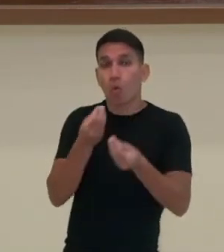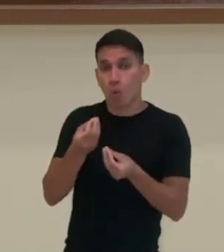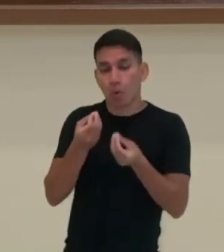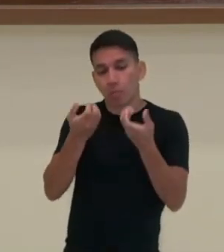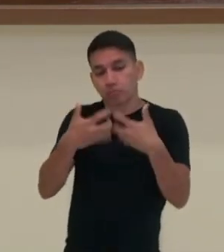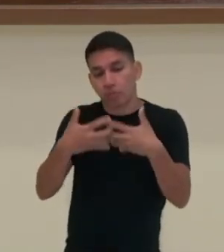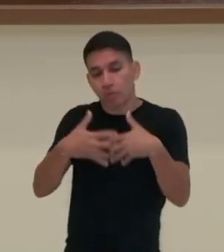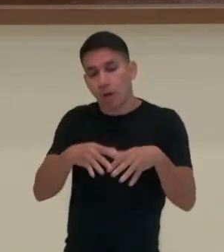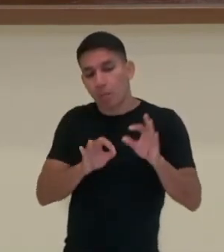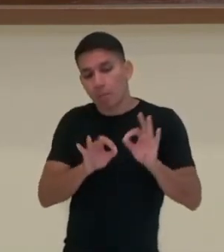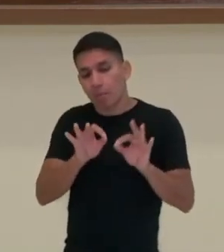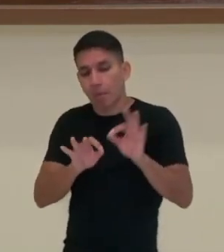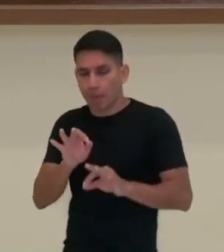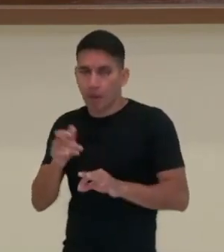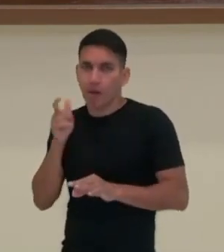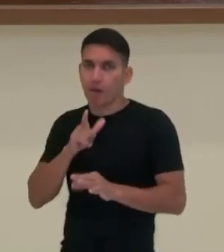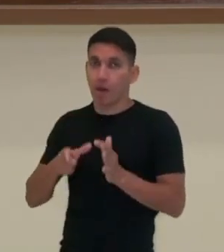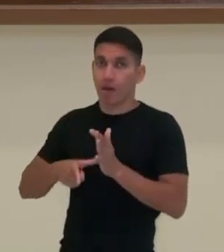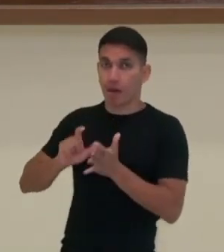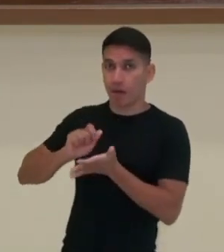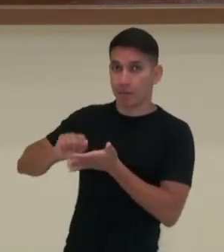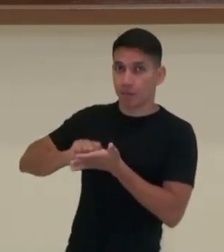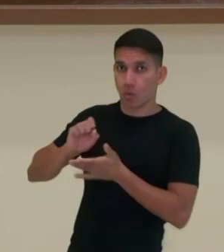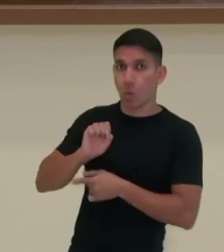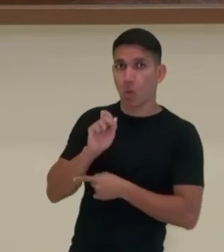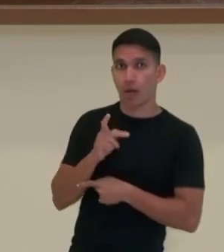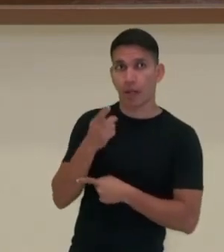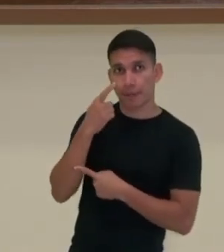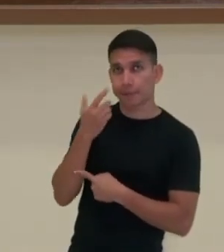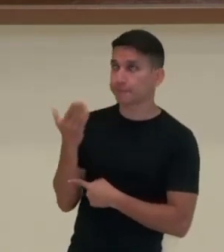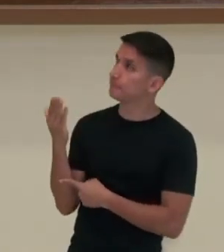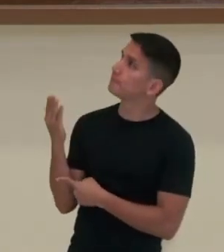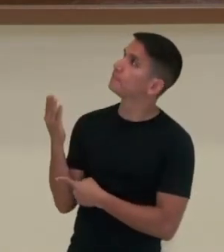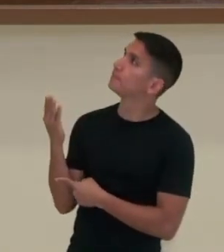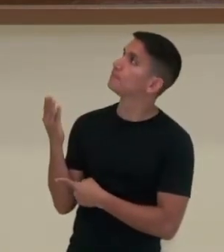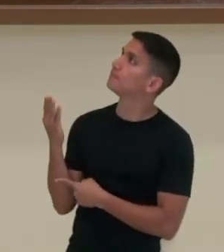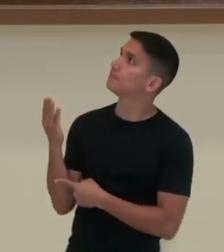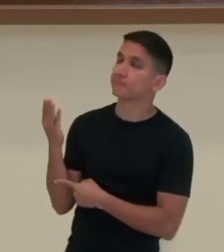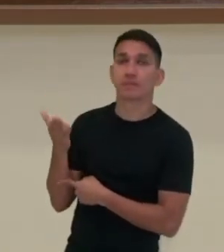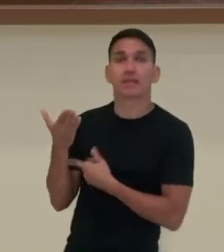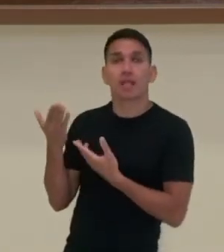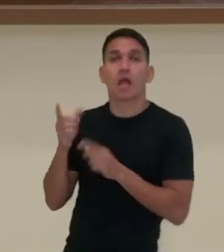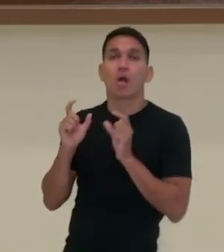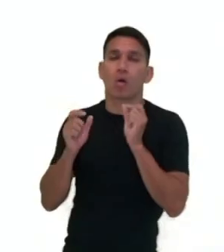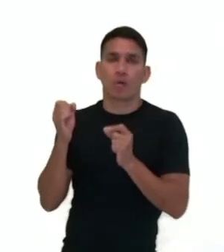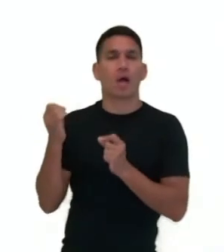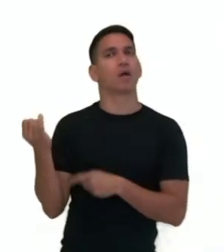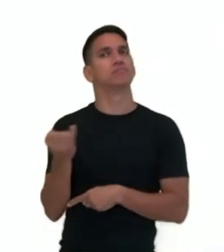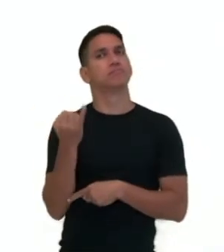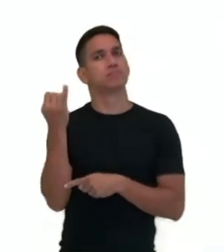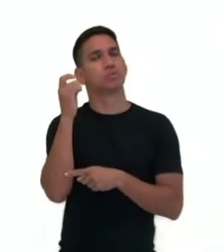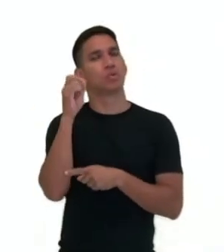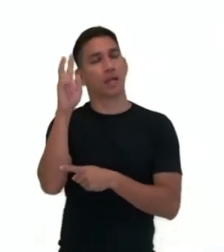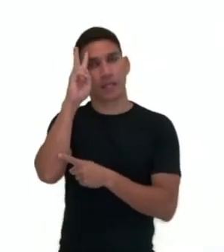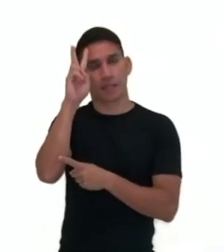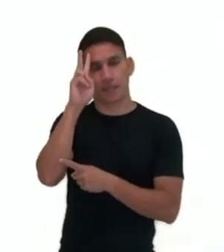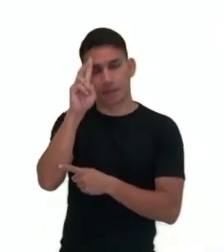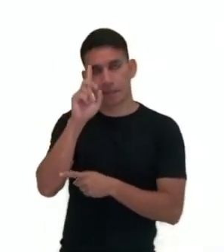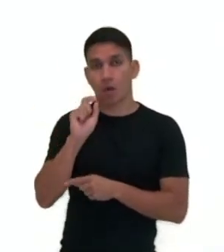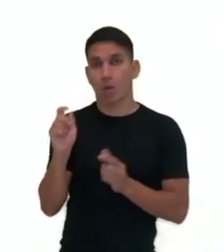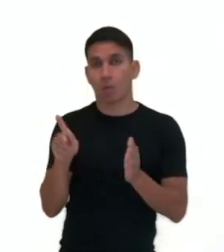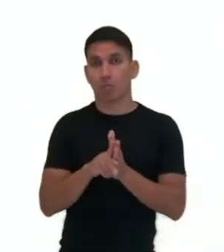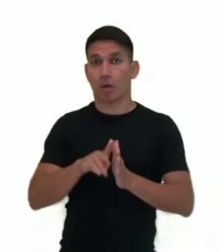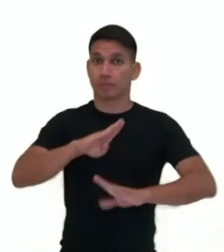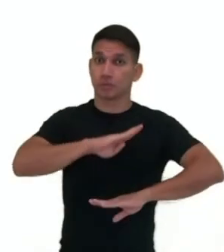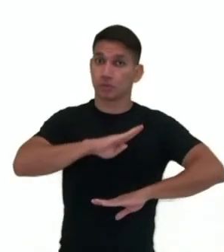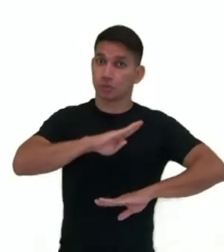mais algumas informações antes de anotar, tá? Vamos lá. Então, é importante lembrarmos de uma